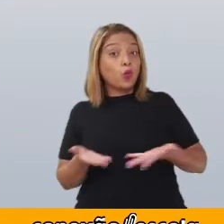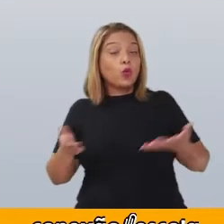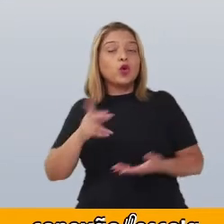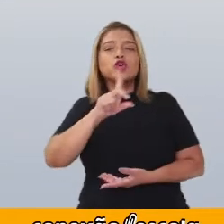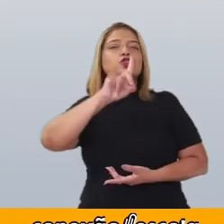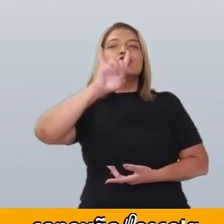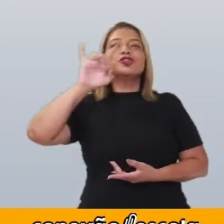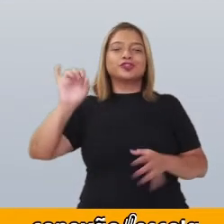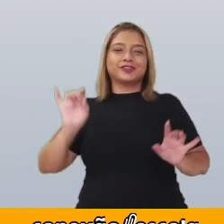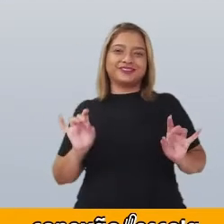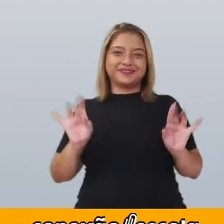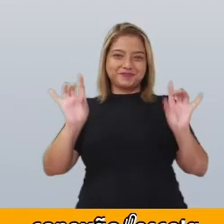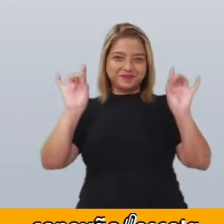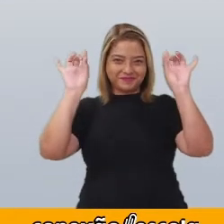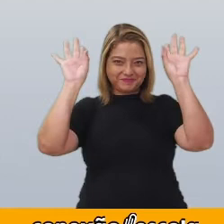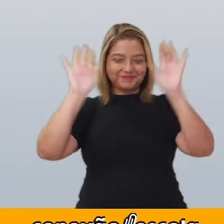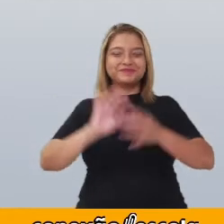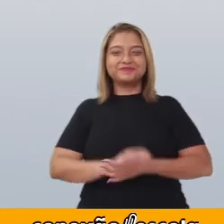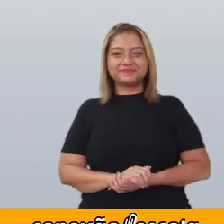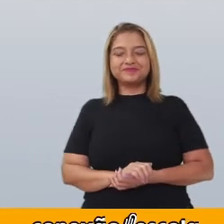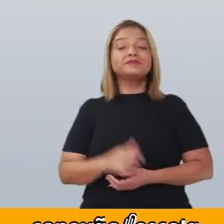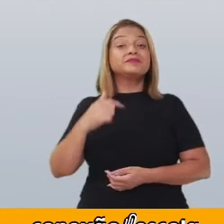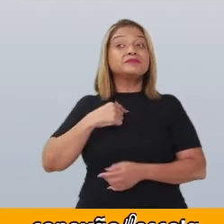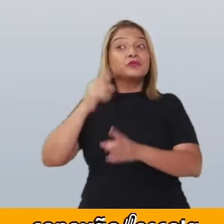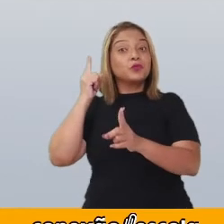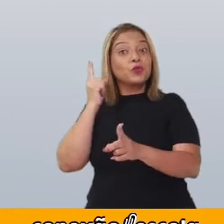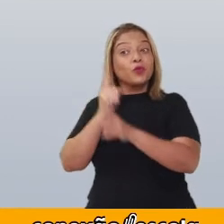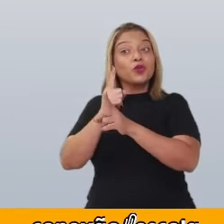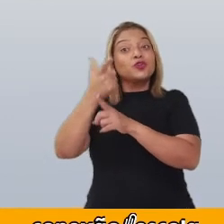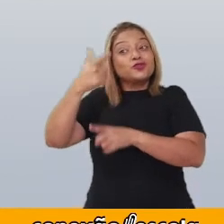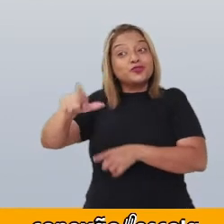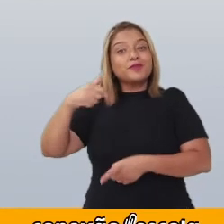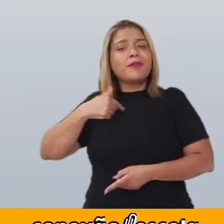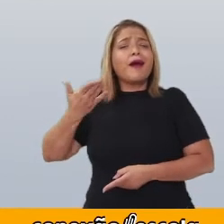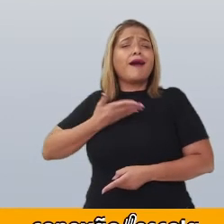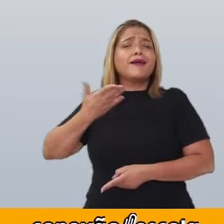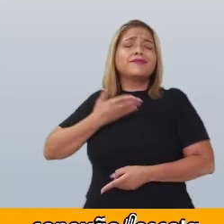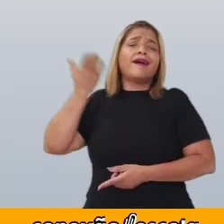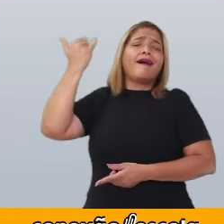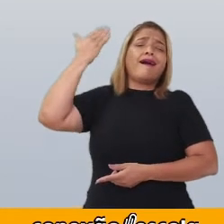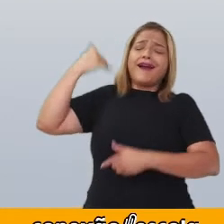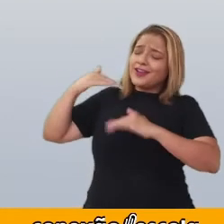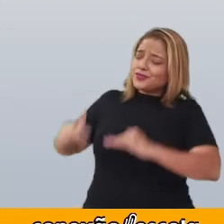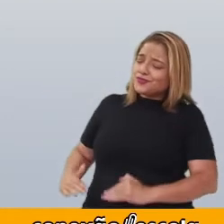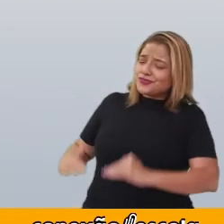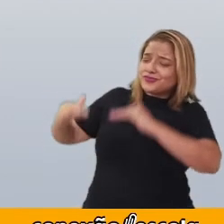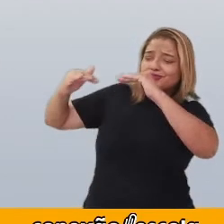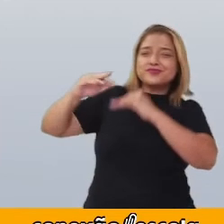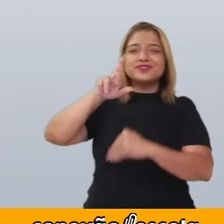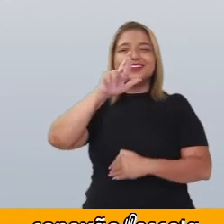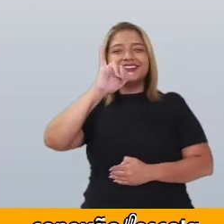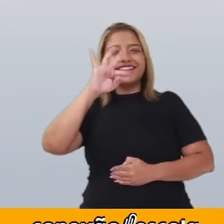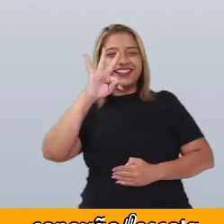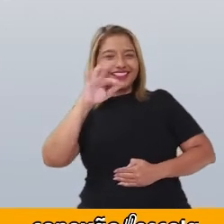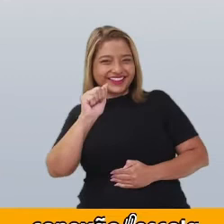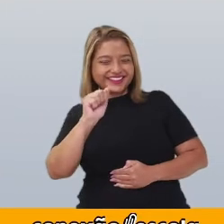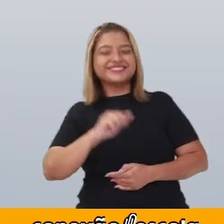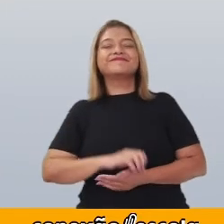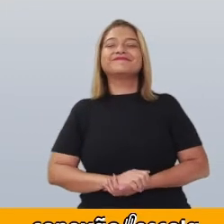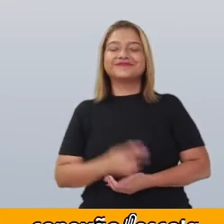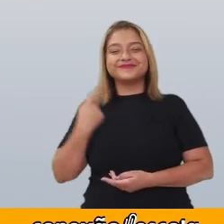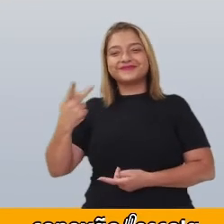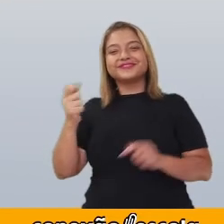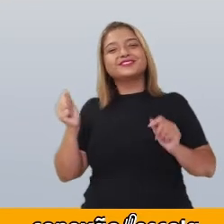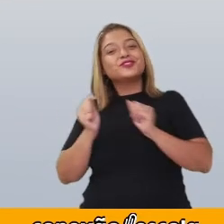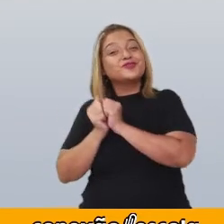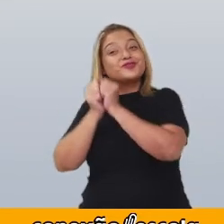dia especial. Reencontrei minha amiga de infância, a Rita. Fomos